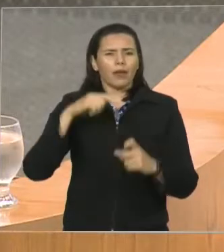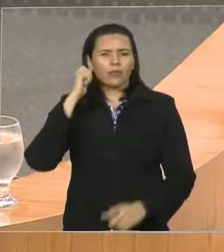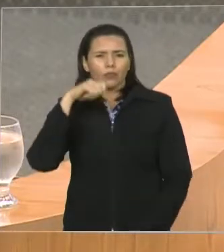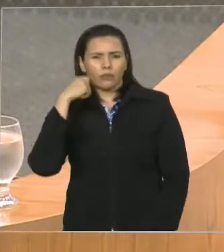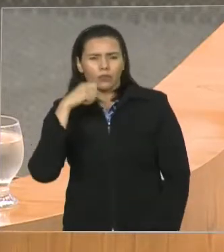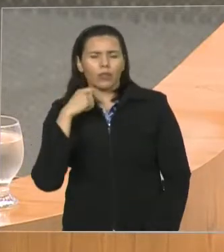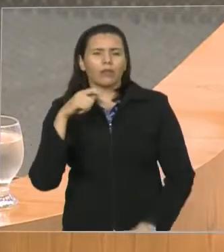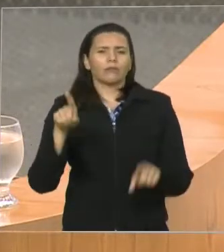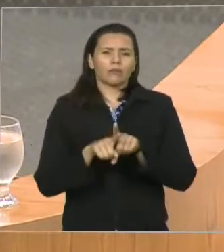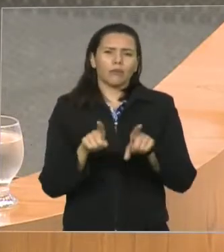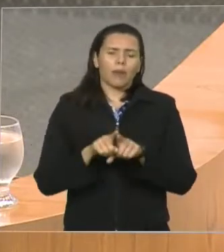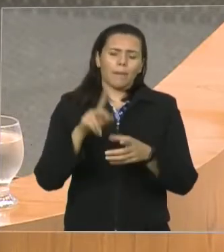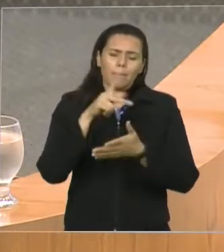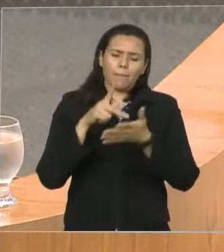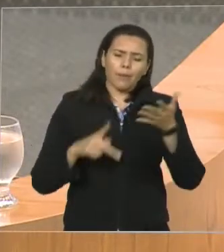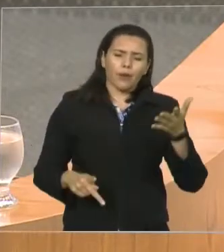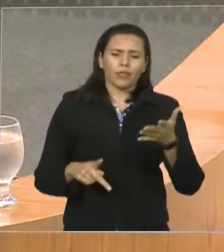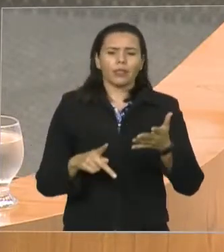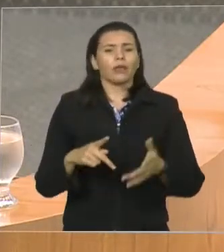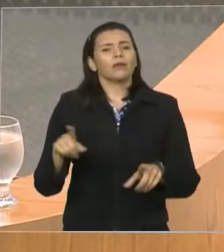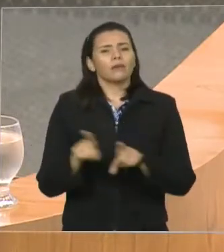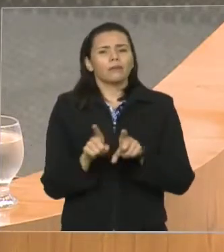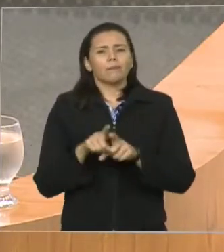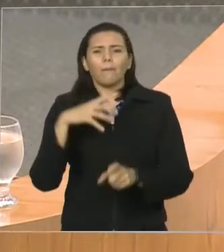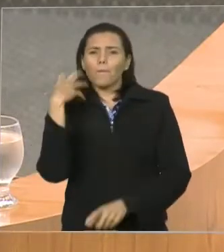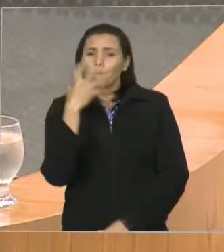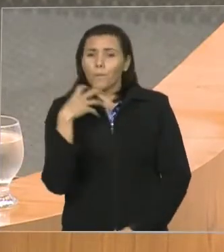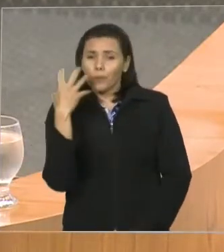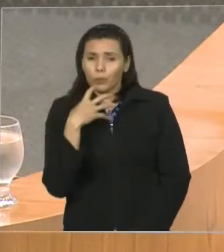hoje nos dá a honra